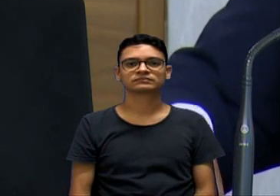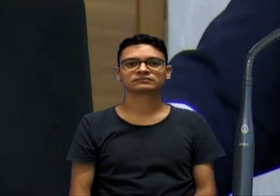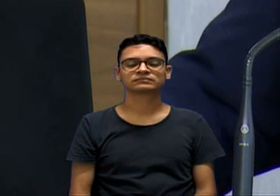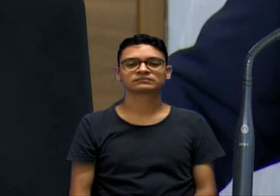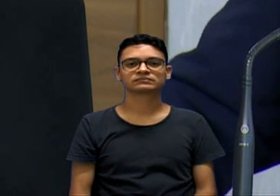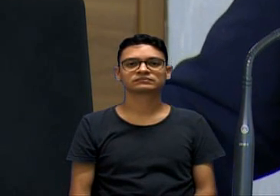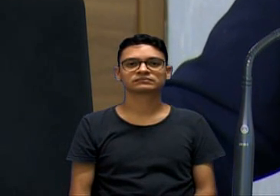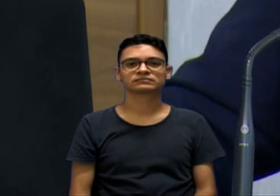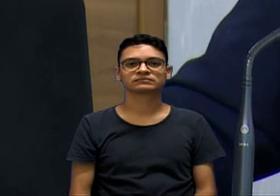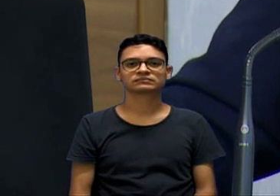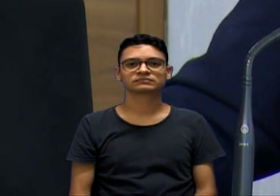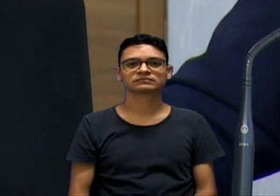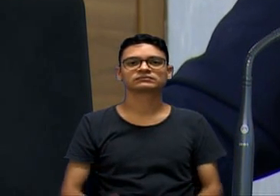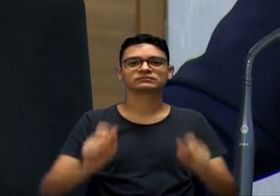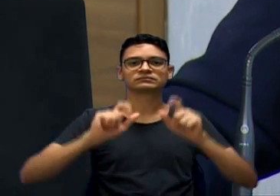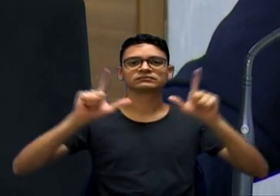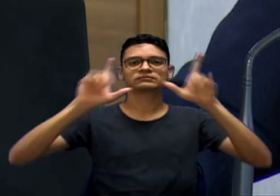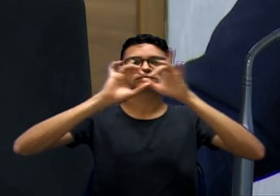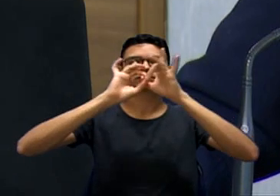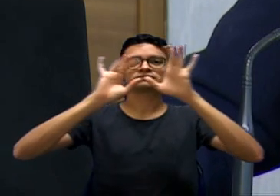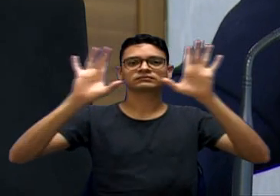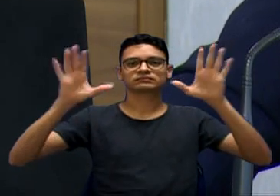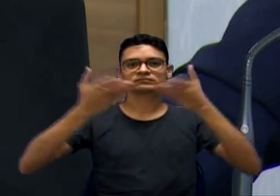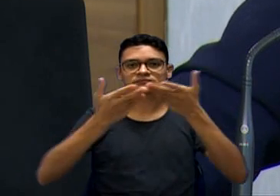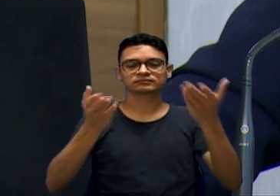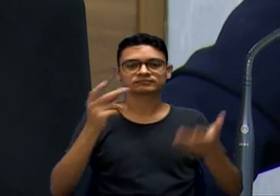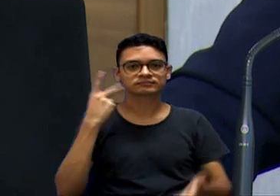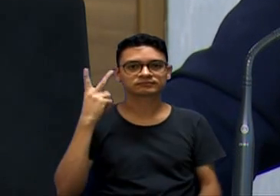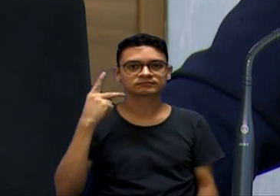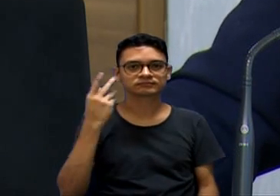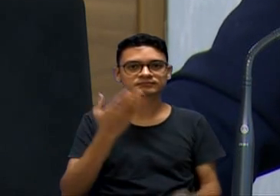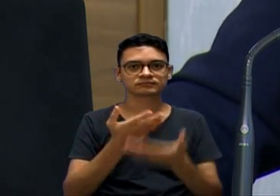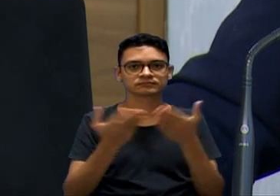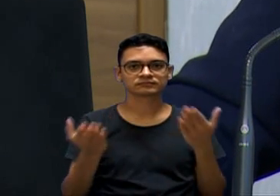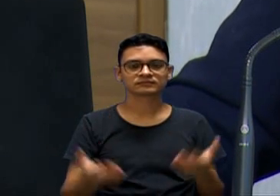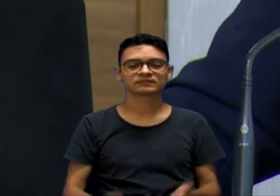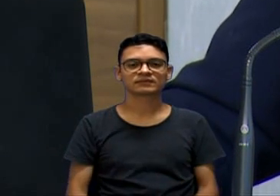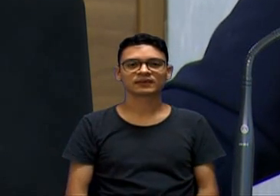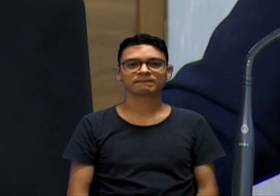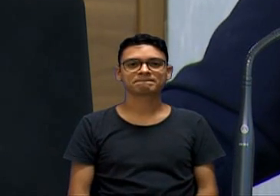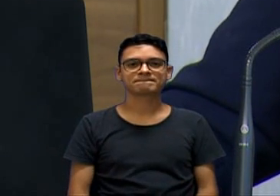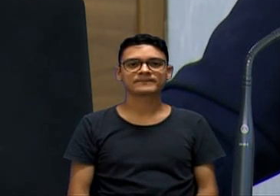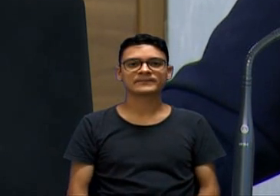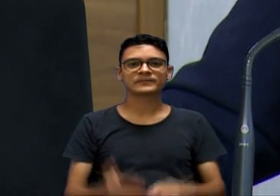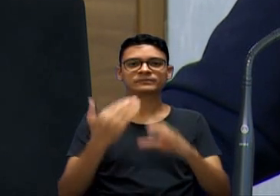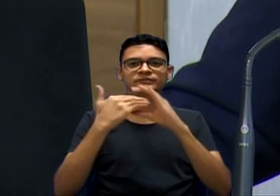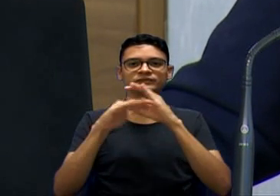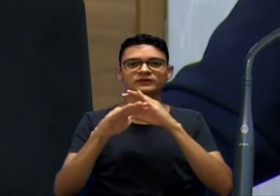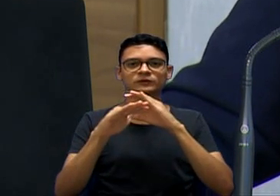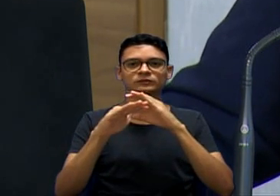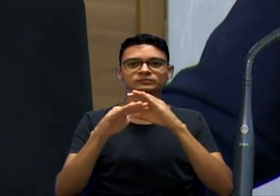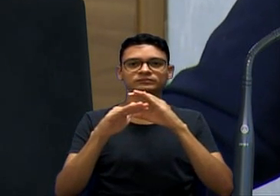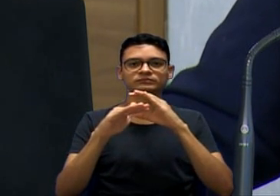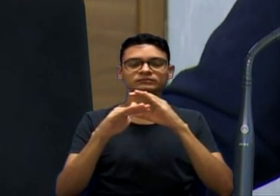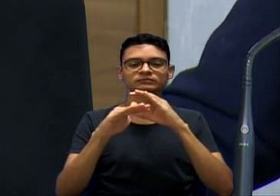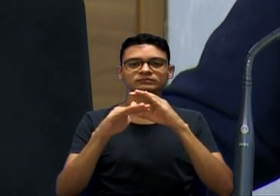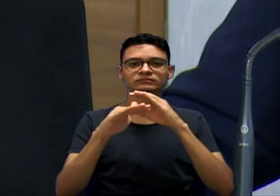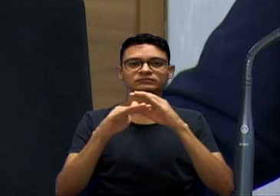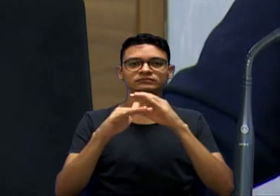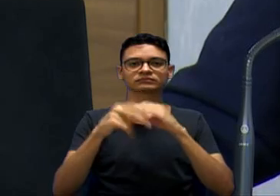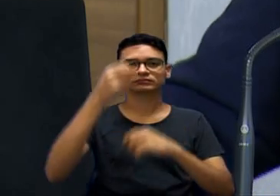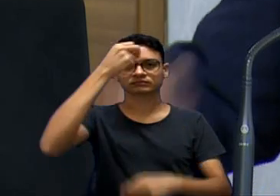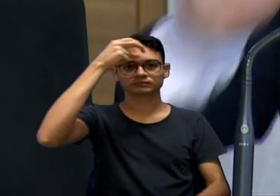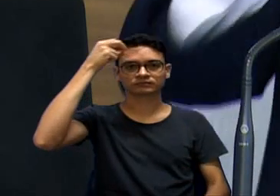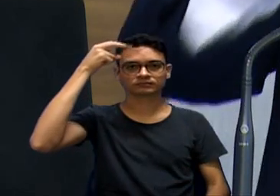Está aberto o painel de votação, senhores vereadores. O encaminhamento é do